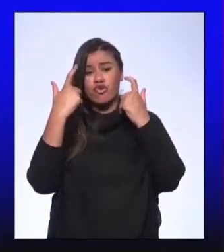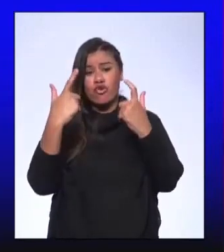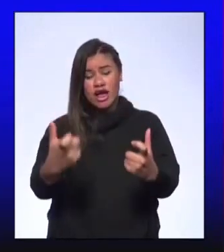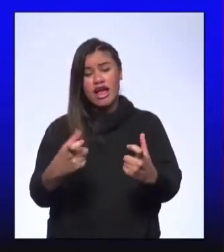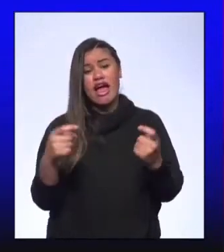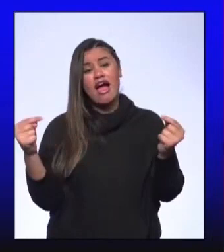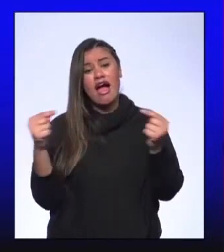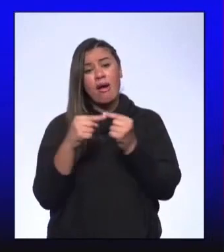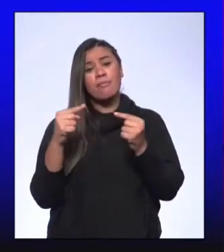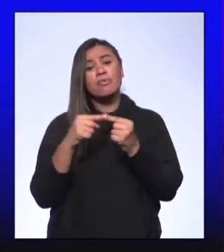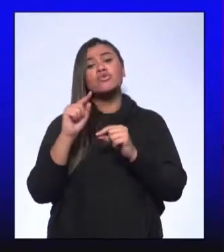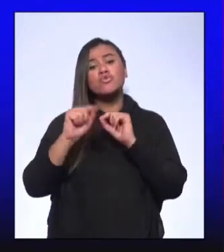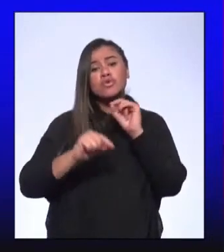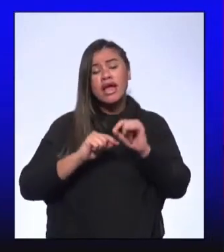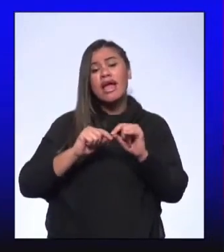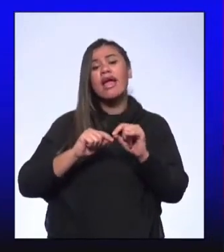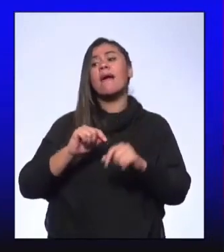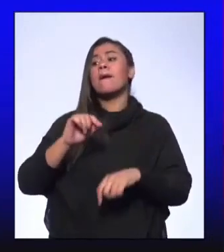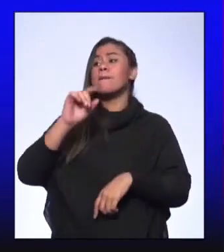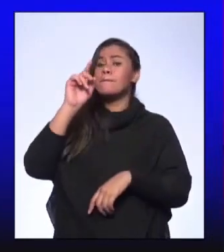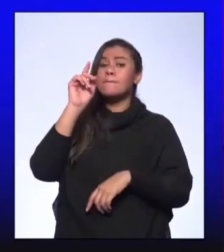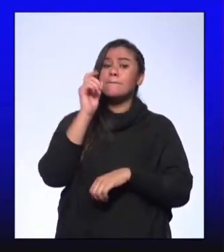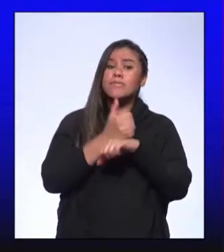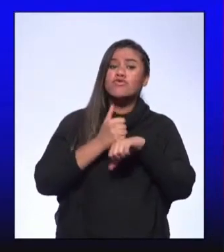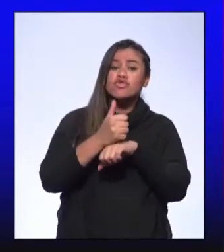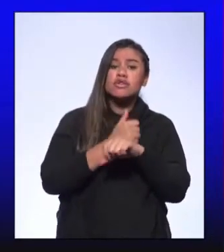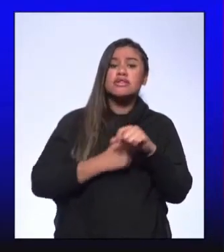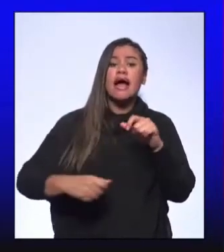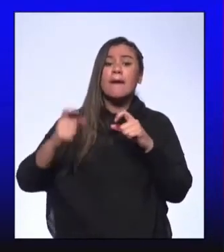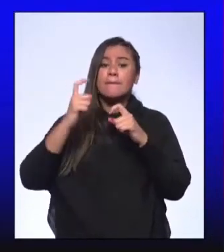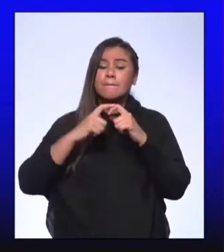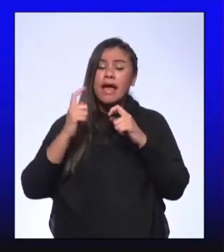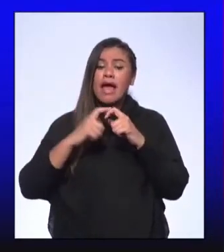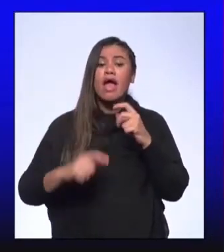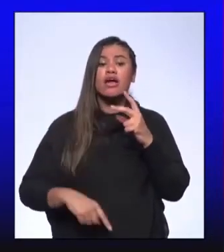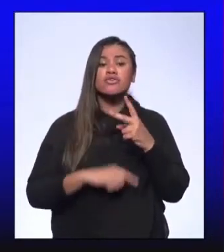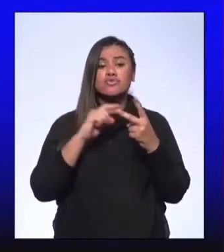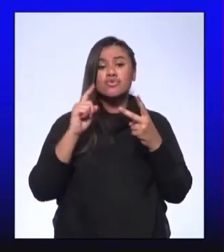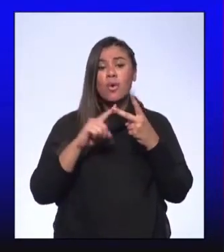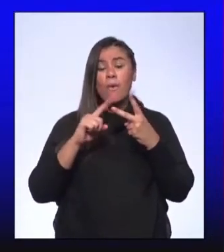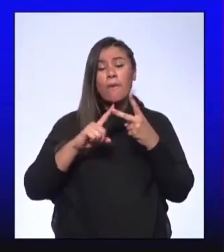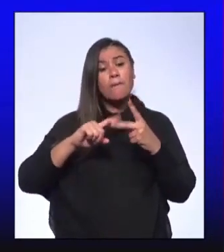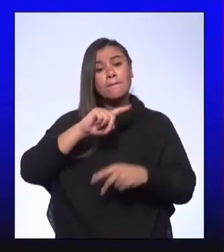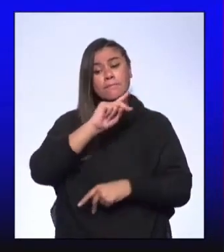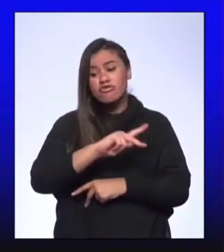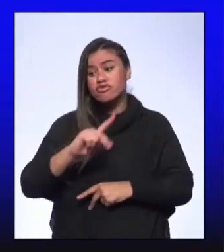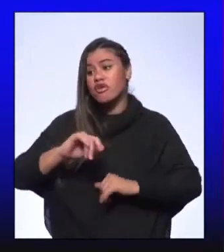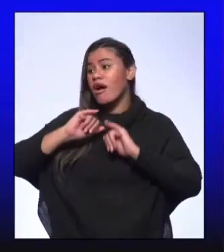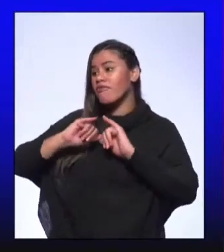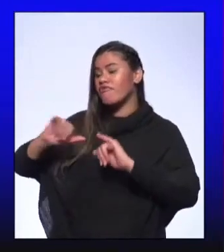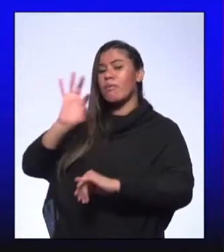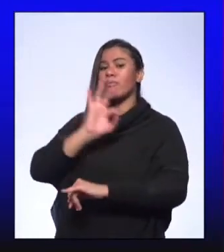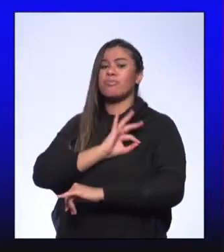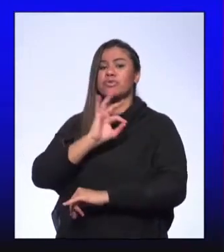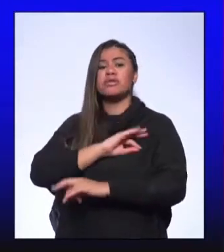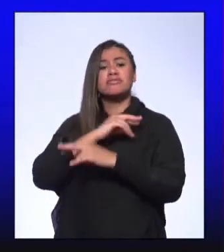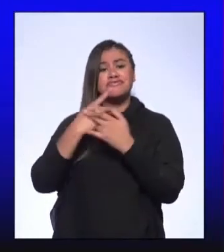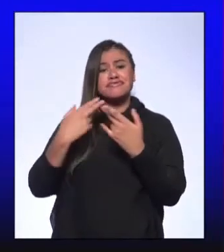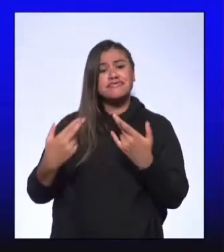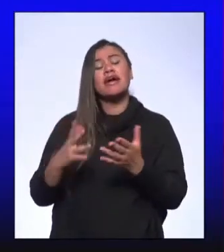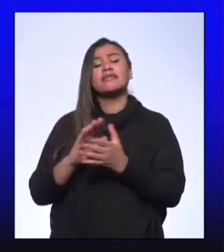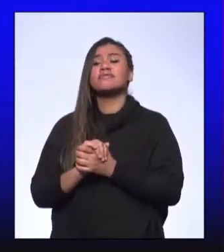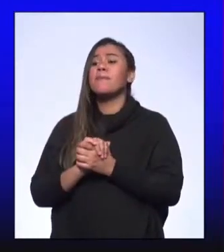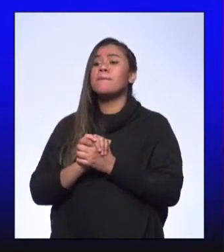por professores e por profissionais de saúde. Então, a distância das escolas nesse momento está colocando